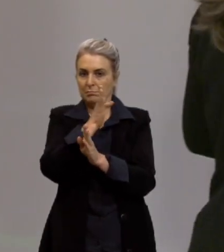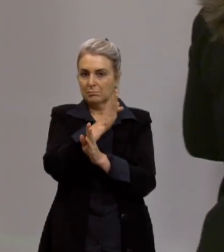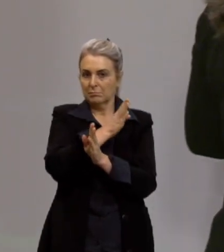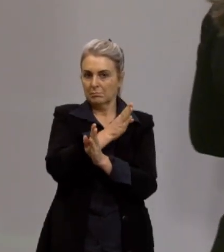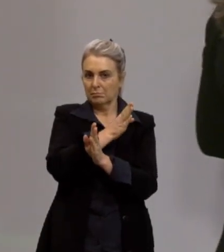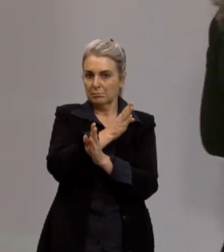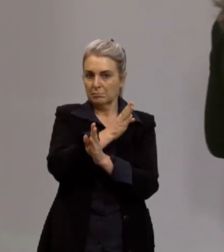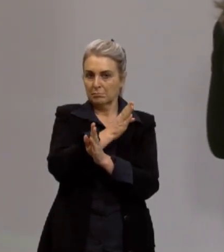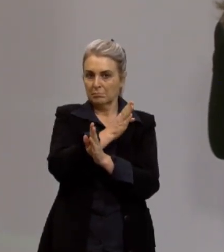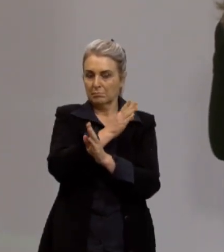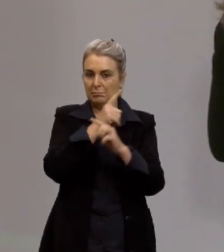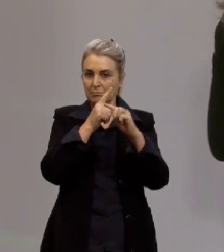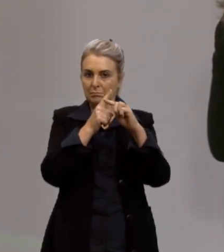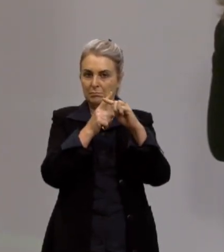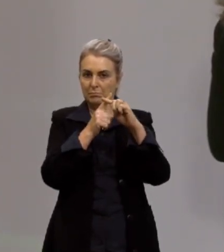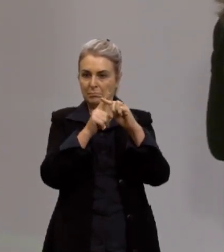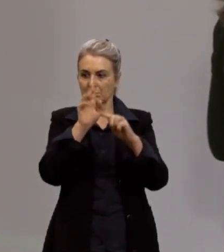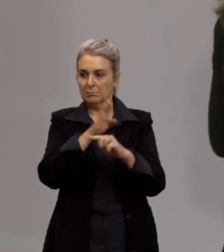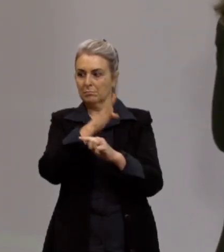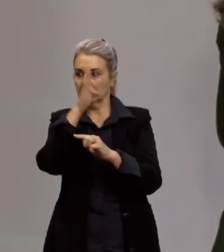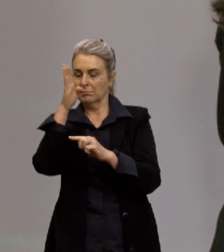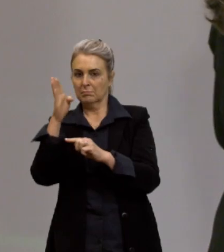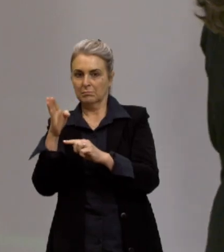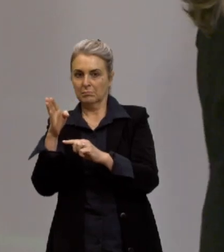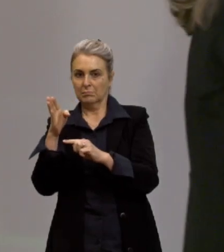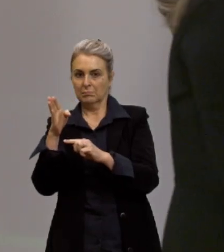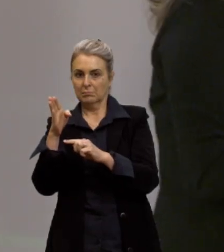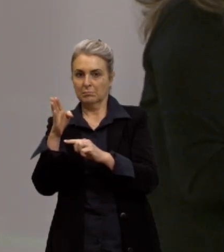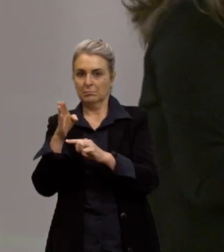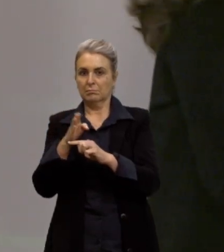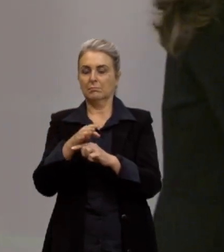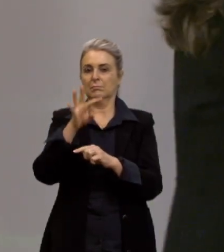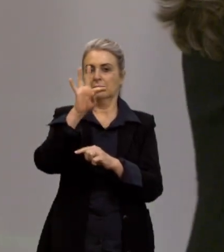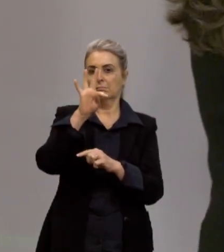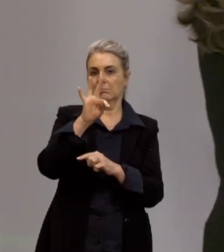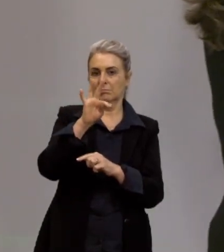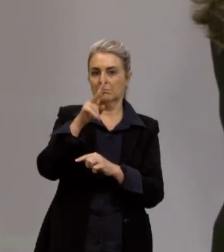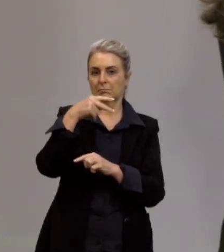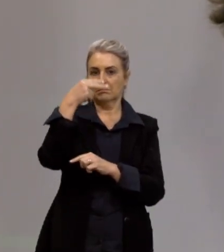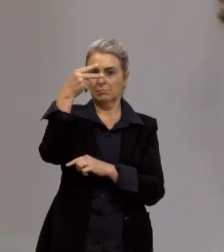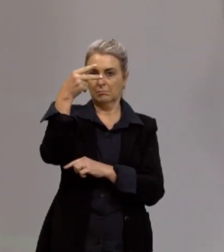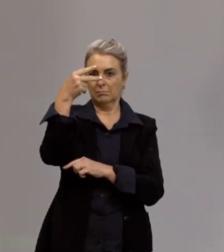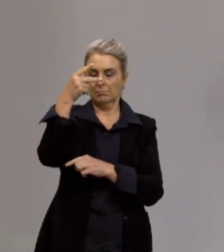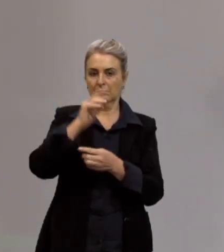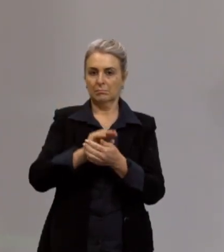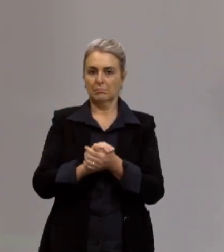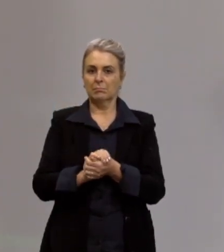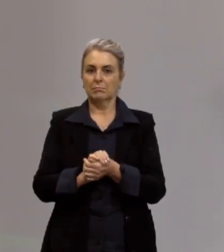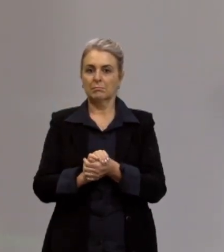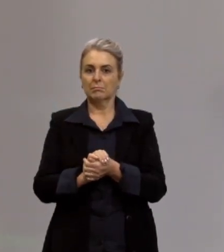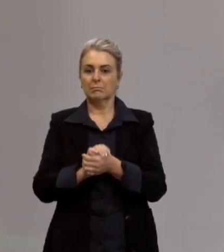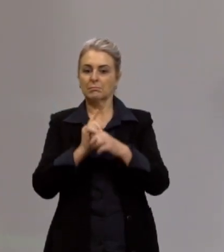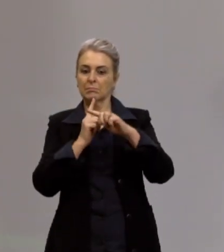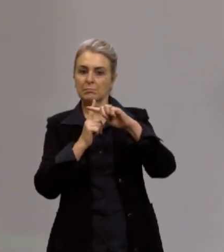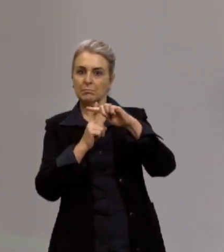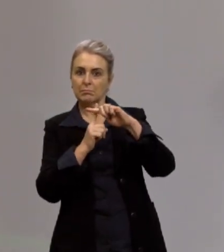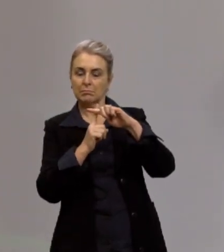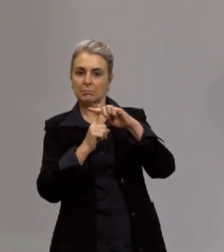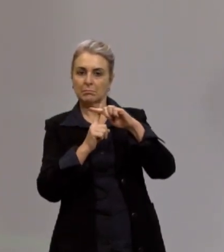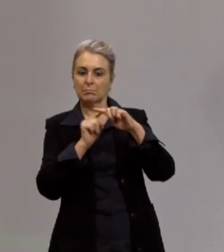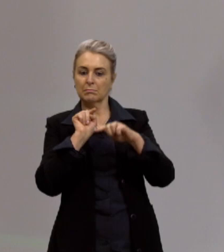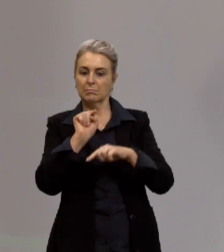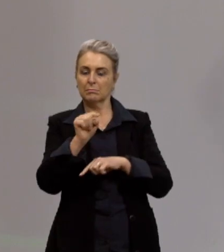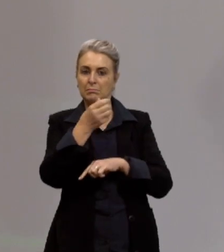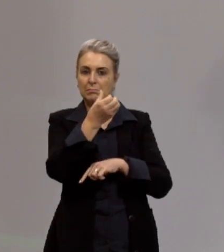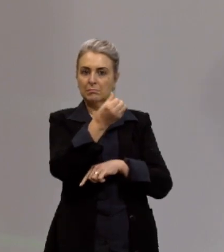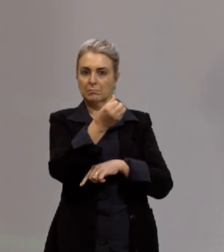eu somo ele do outro lado. Então, t ao quadrado. Mais 1.600, que vem para cá,